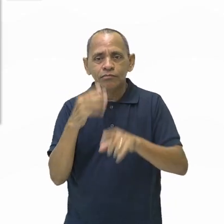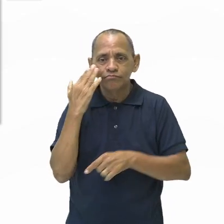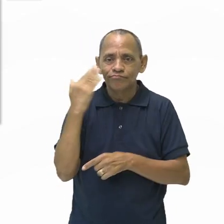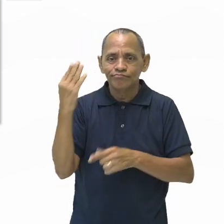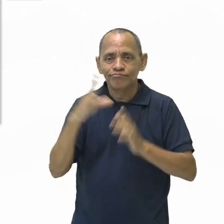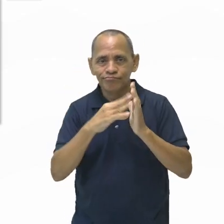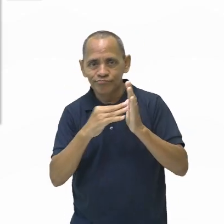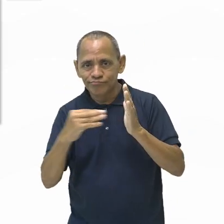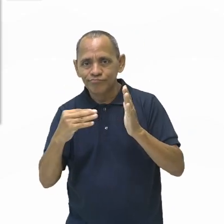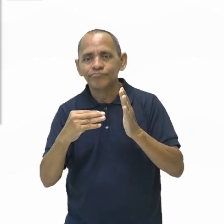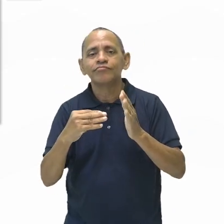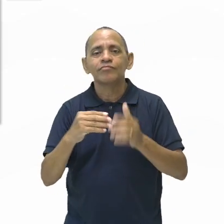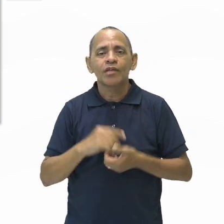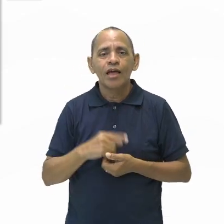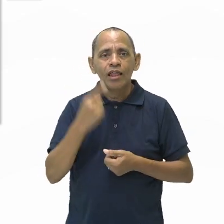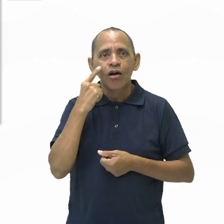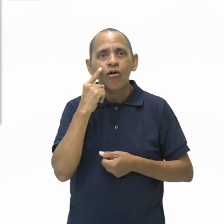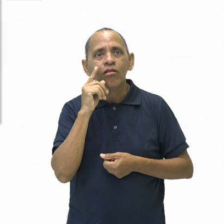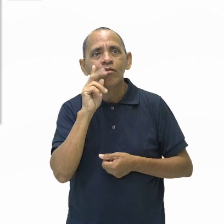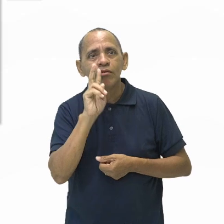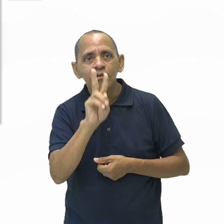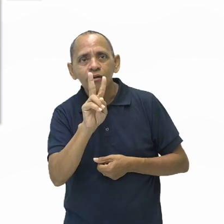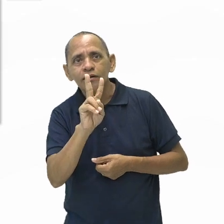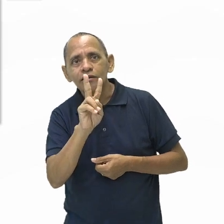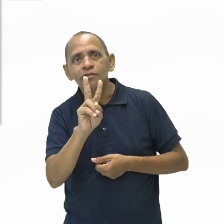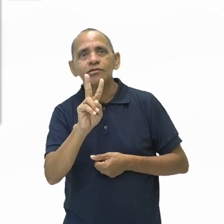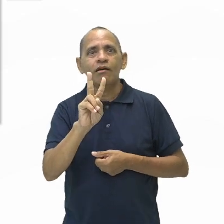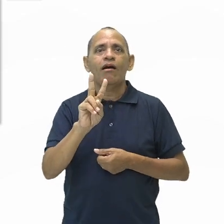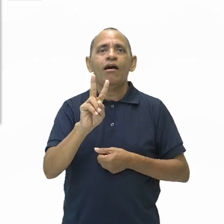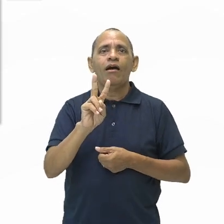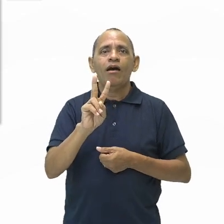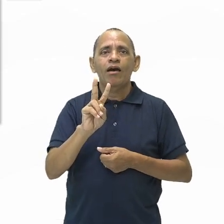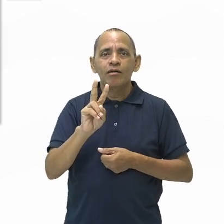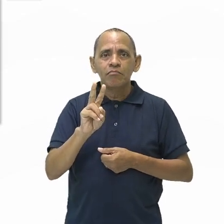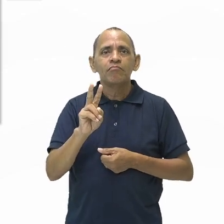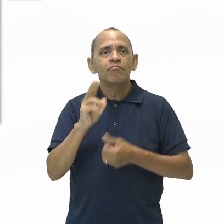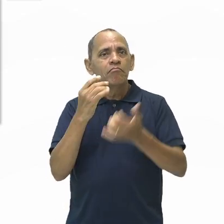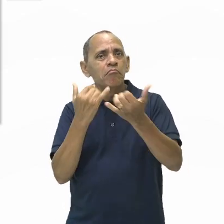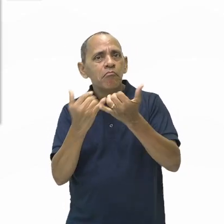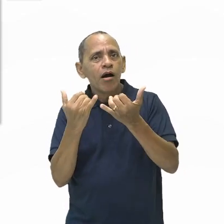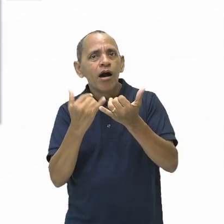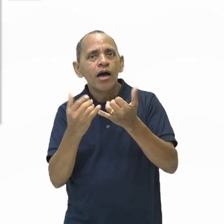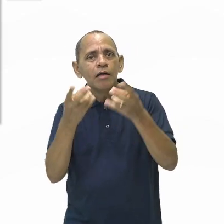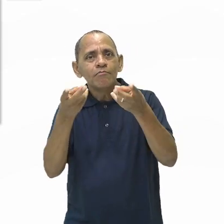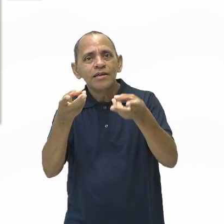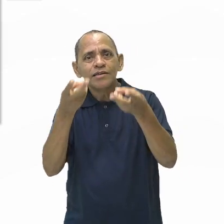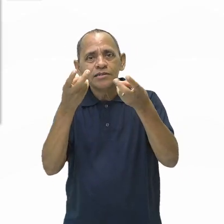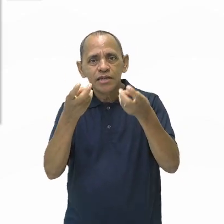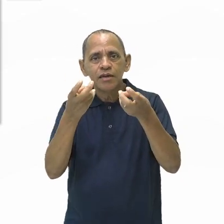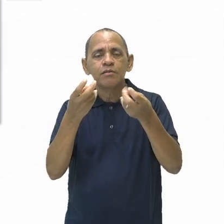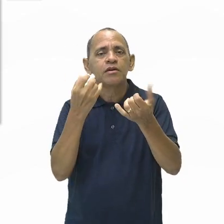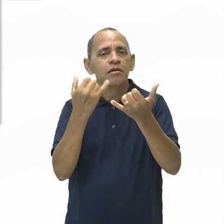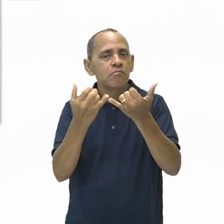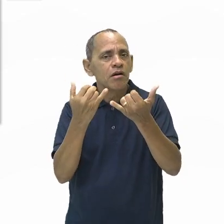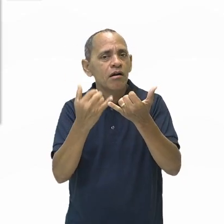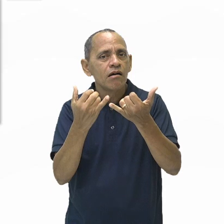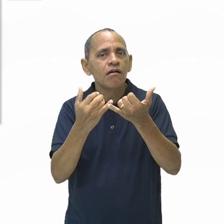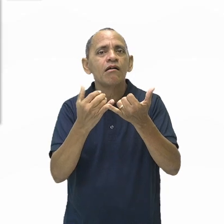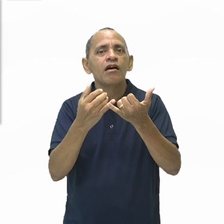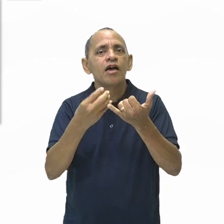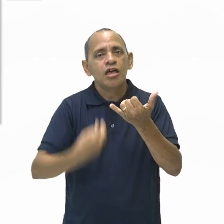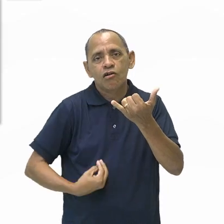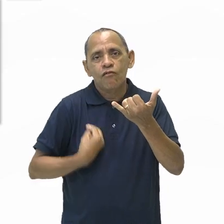vendo o quadro e ela na atualidade consegue perceber semelhanças. Então a arte imita a